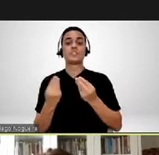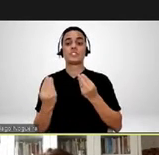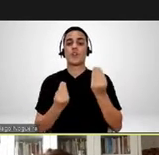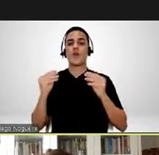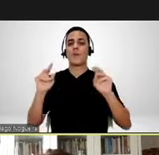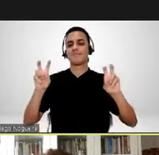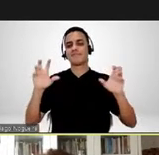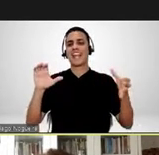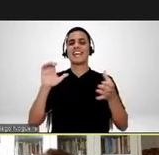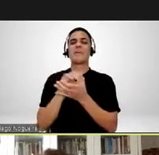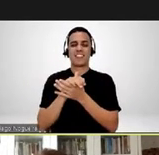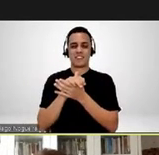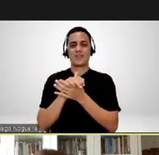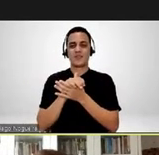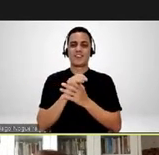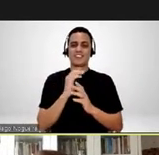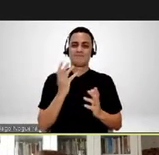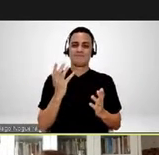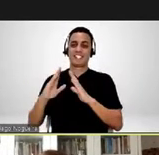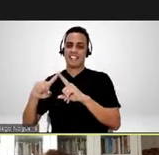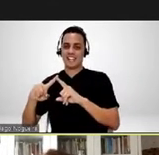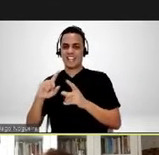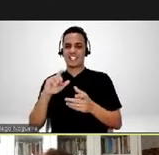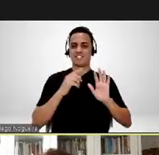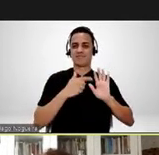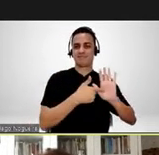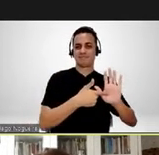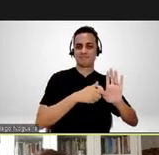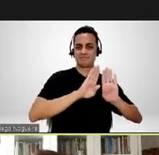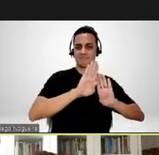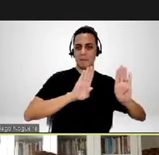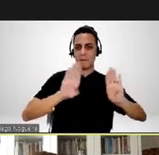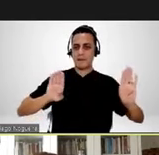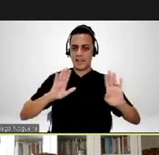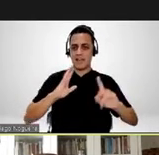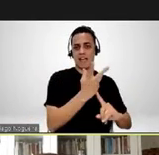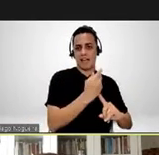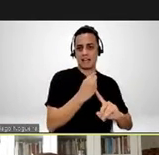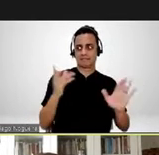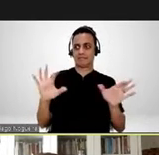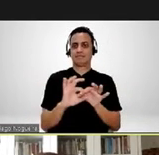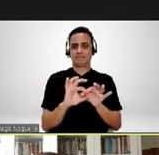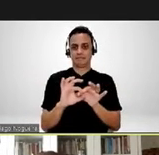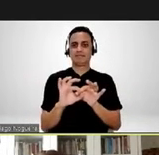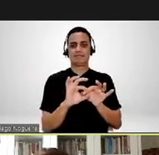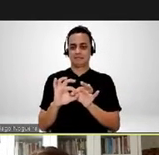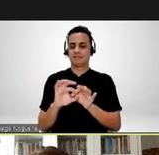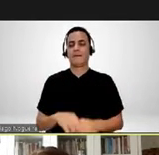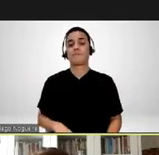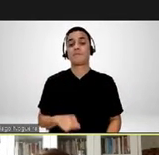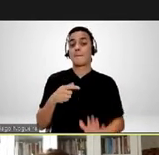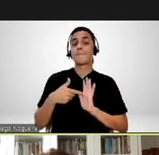que aconteceu na galeria. Então, a gente traz esses dois